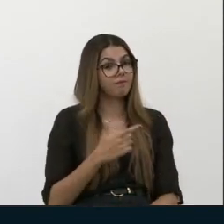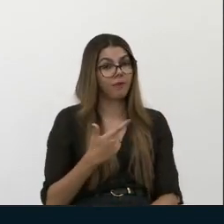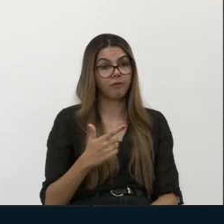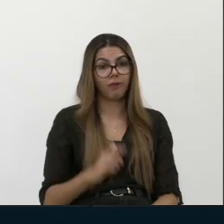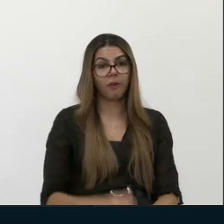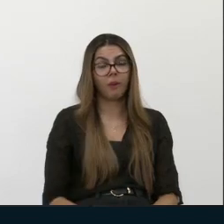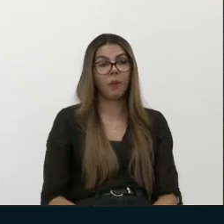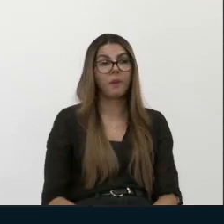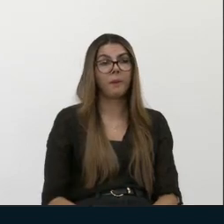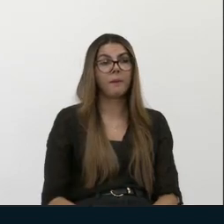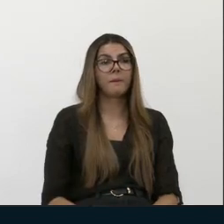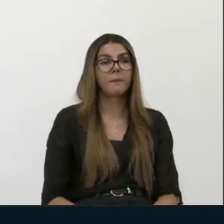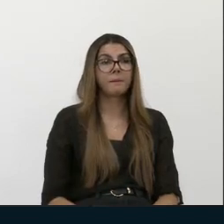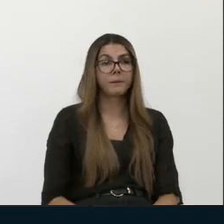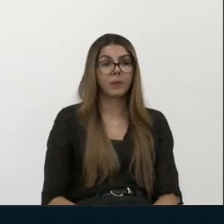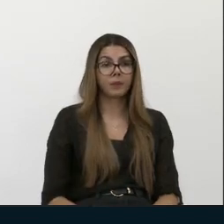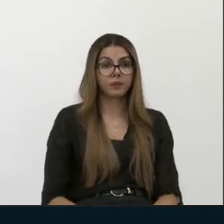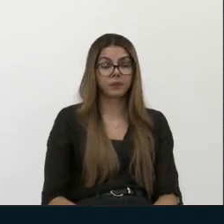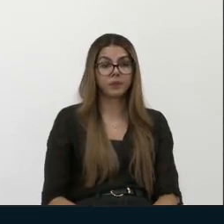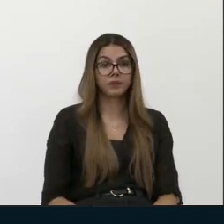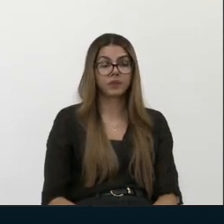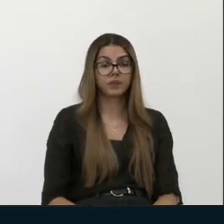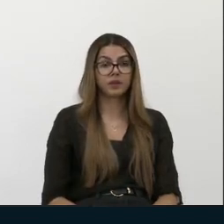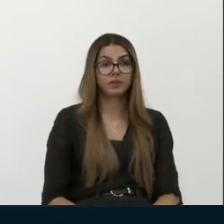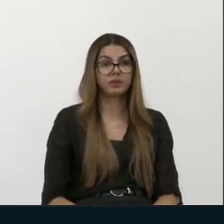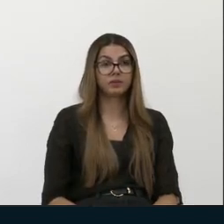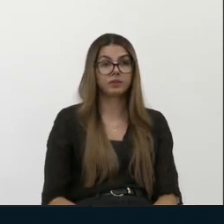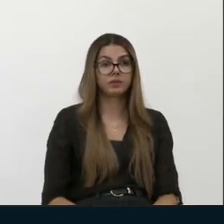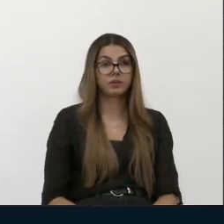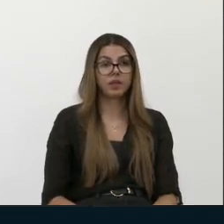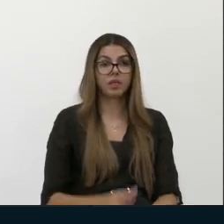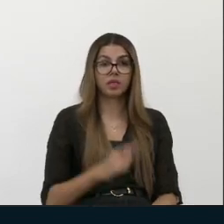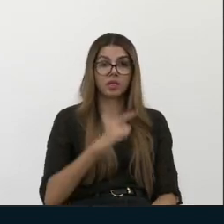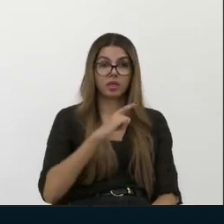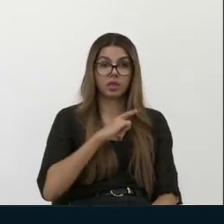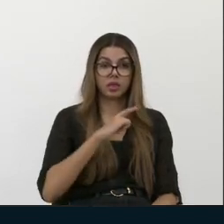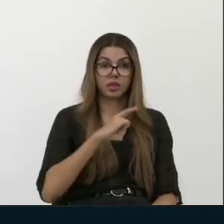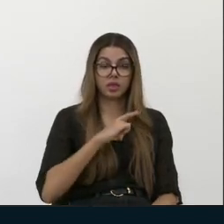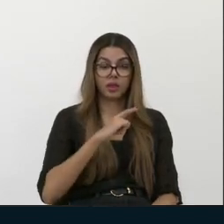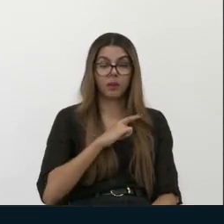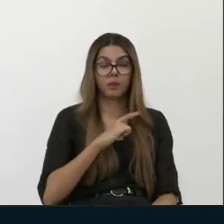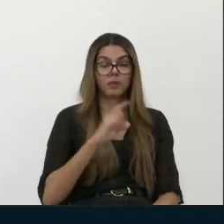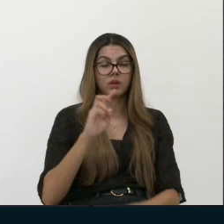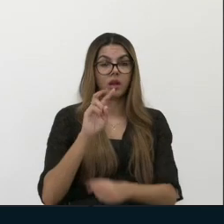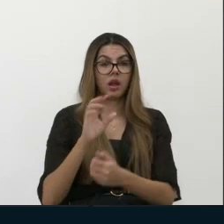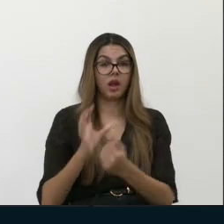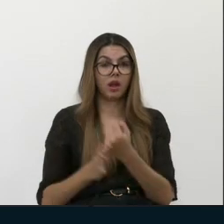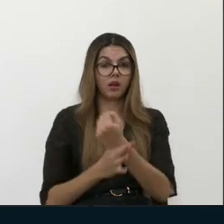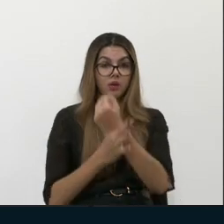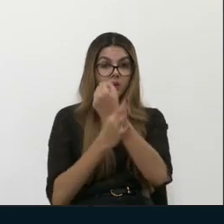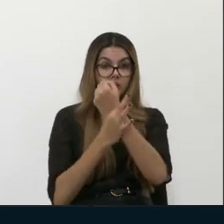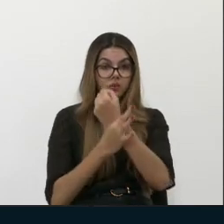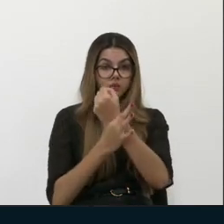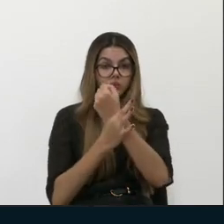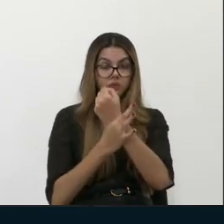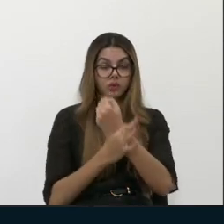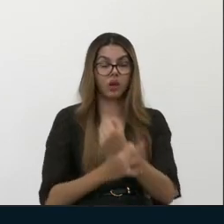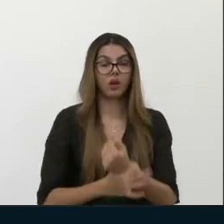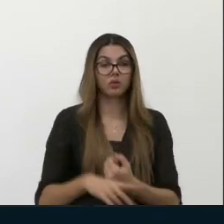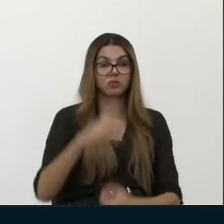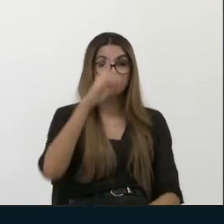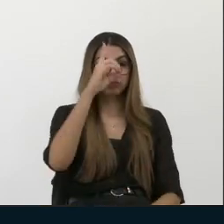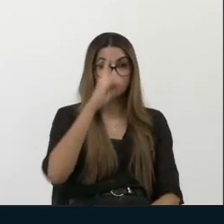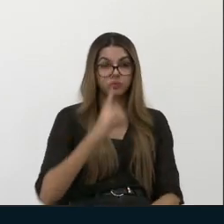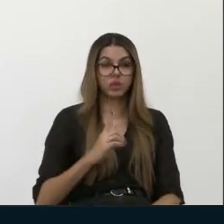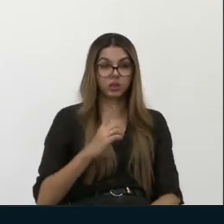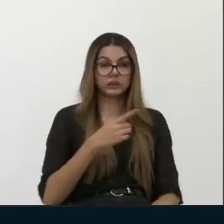até a última fala, teremos como garantir esse direito à saúde